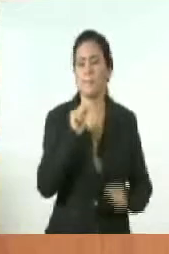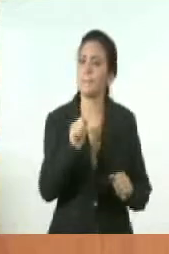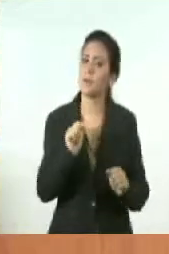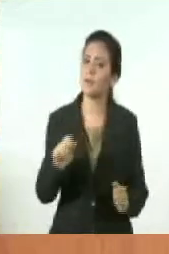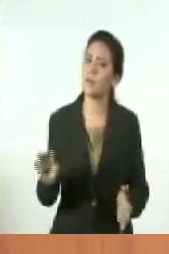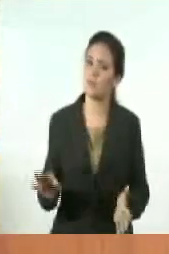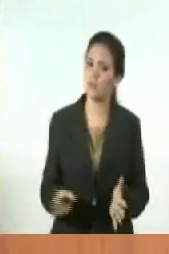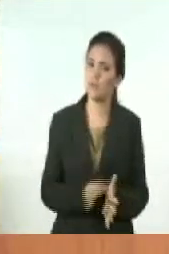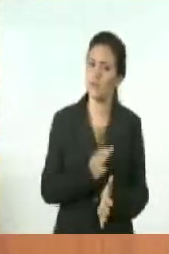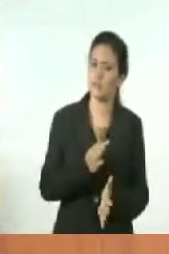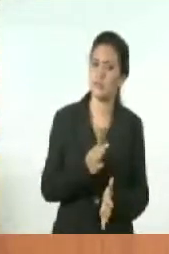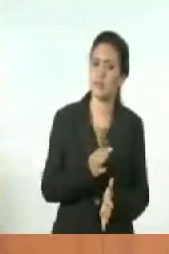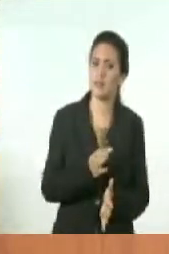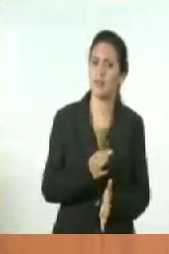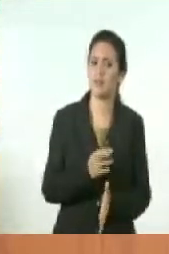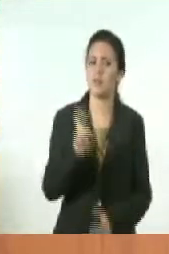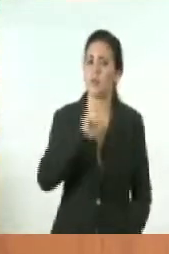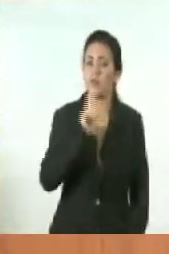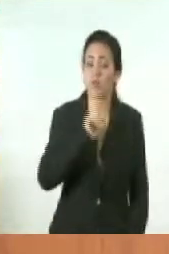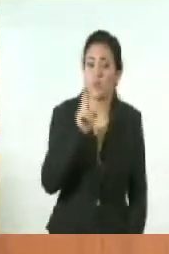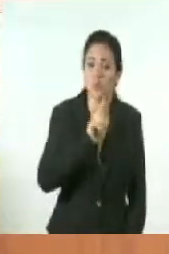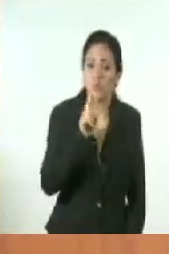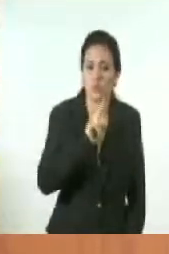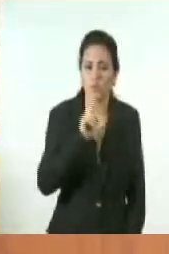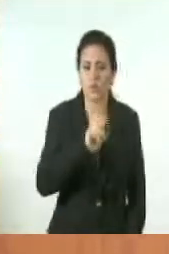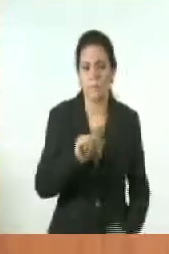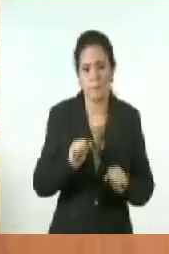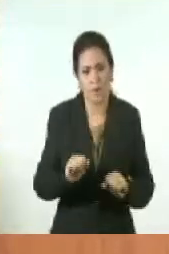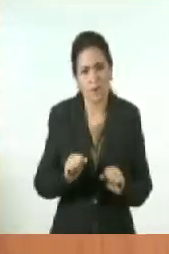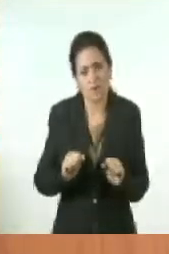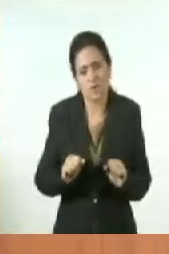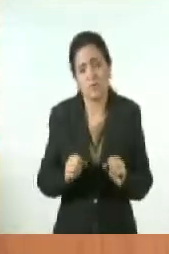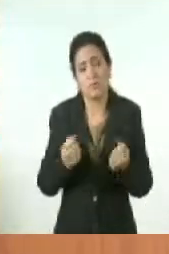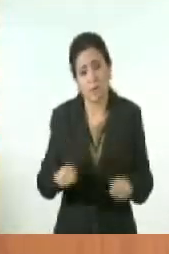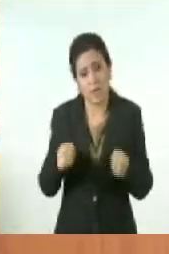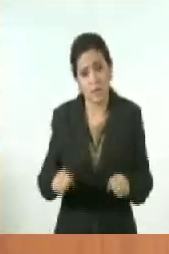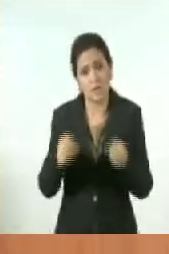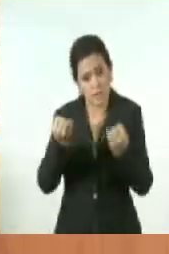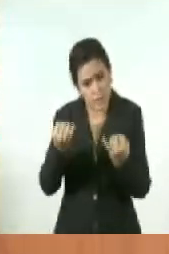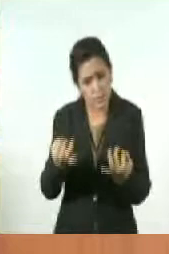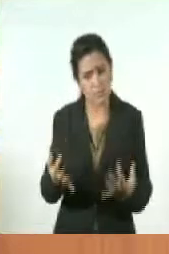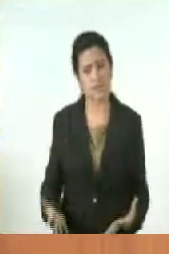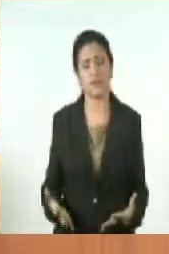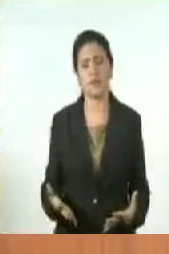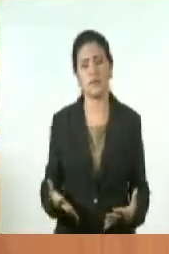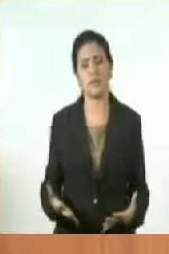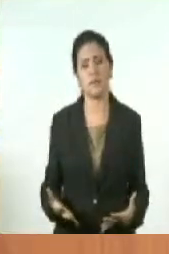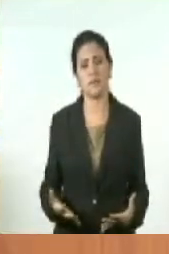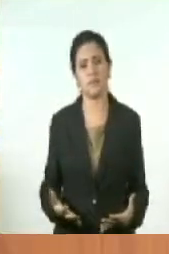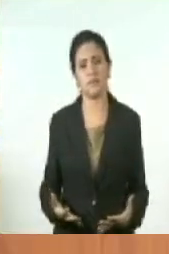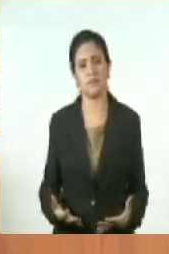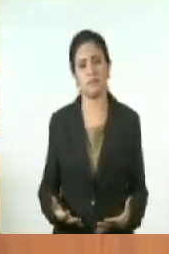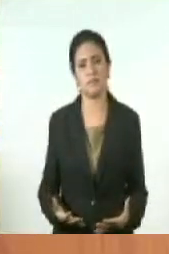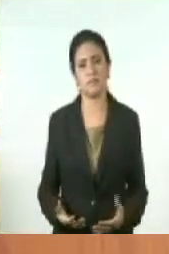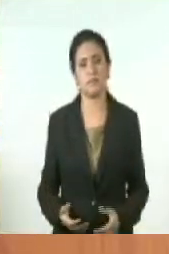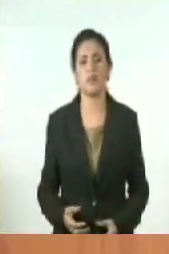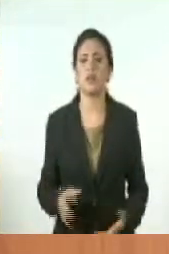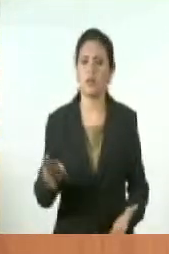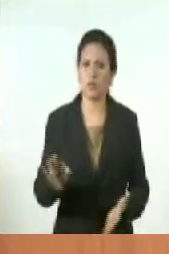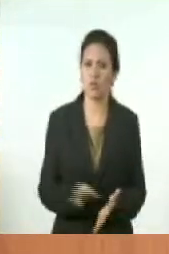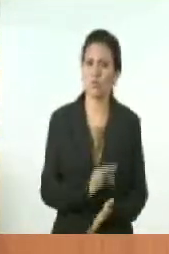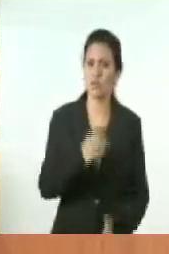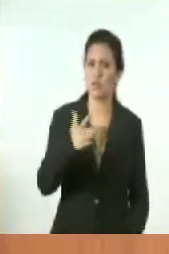contrato emergencial? Pode ser. Tem que ter uma justificativa, mas tem que ter. É algum contrato sem